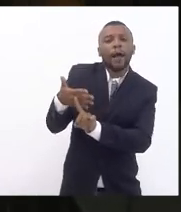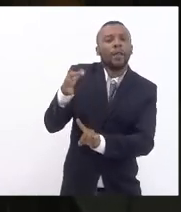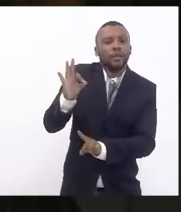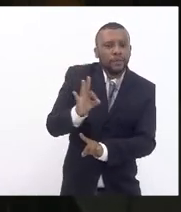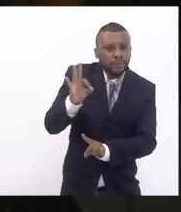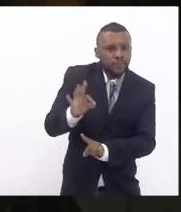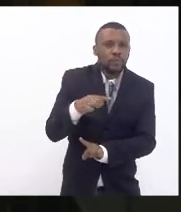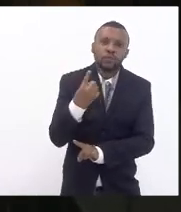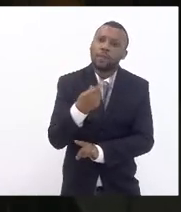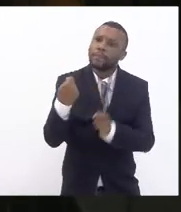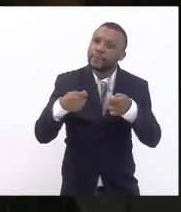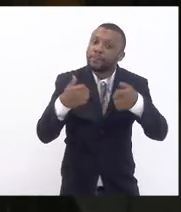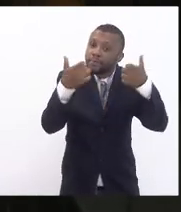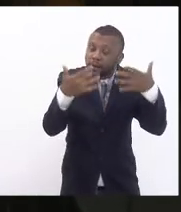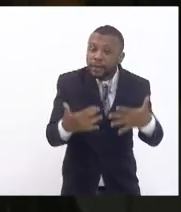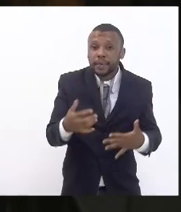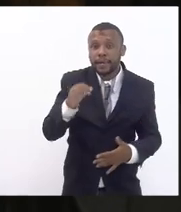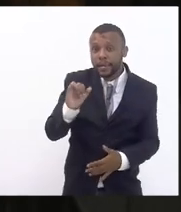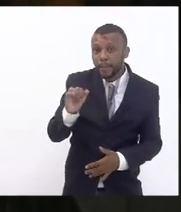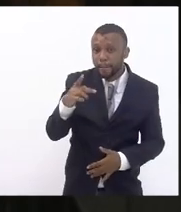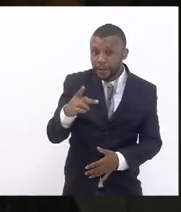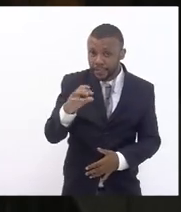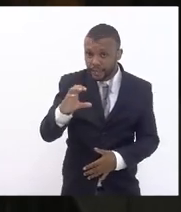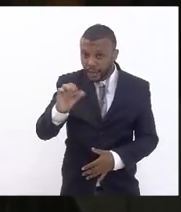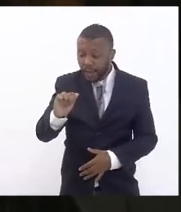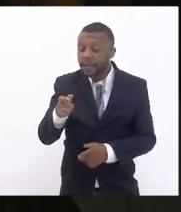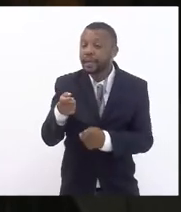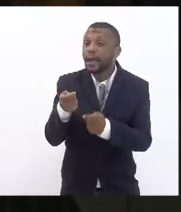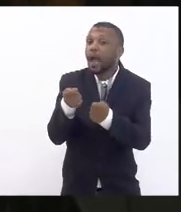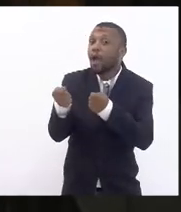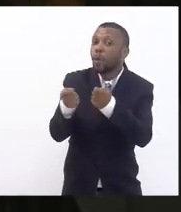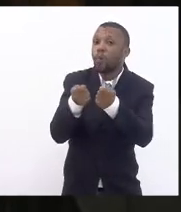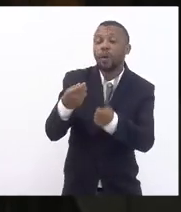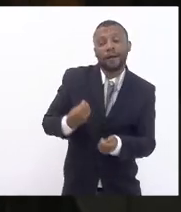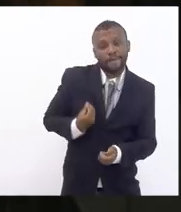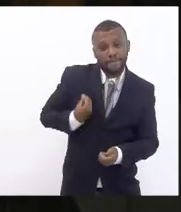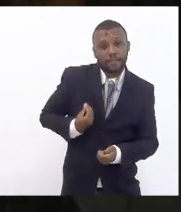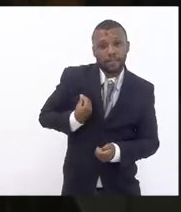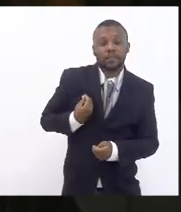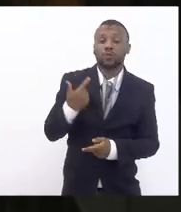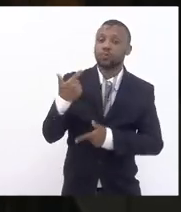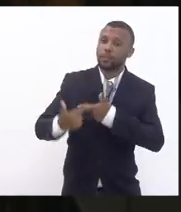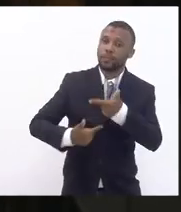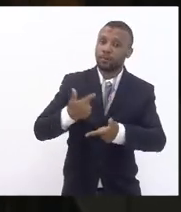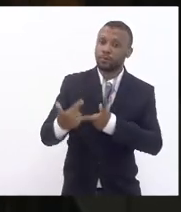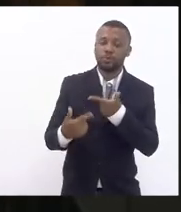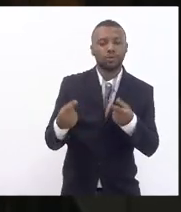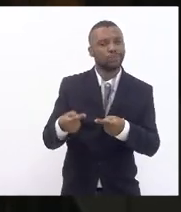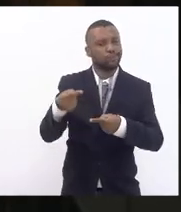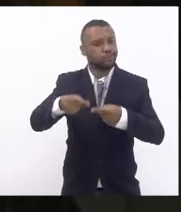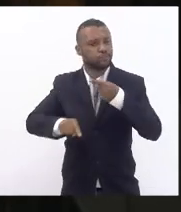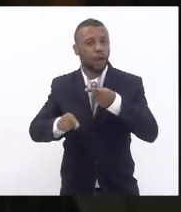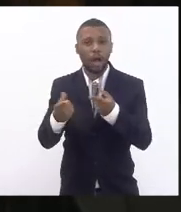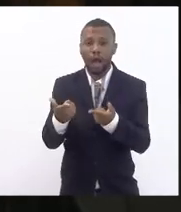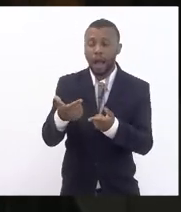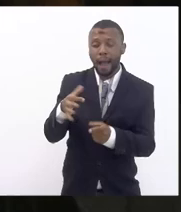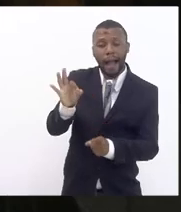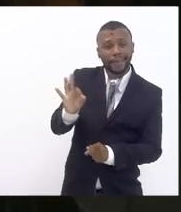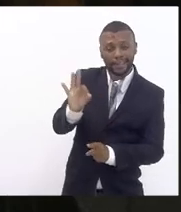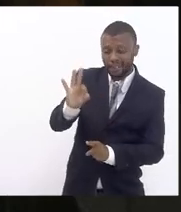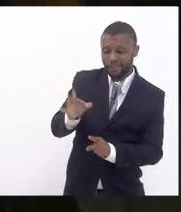de IPCA, que é o IPCA que regula a vida do trabalhador, e não tem sentido a tarifa de trem ser aumentada com base no